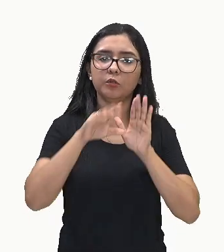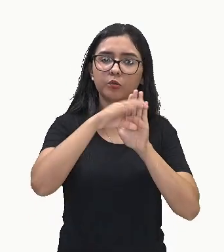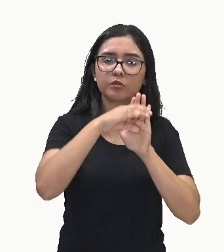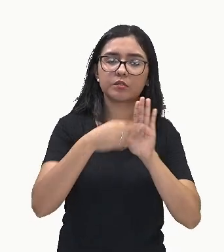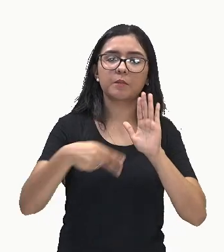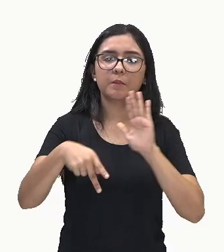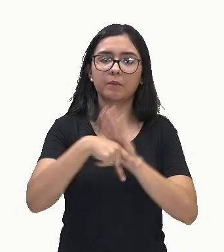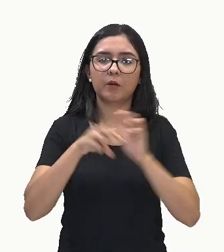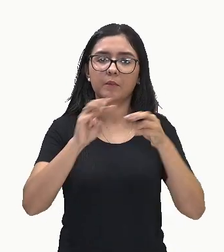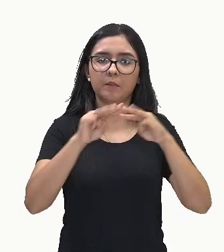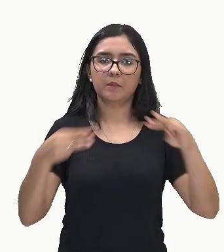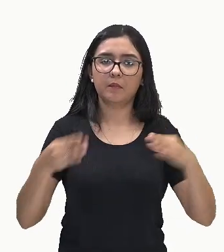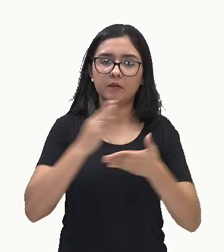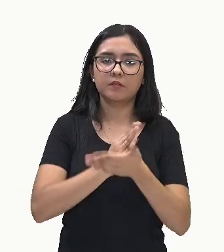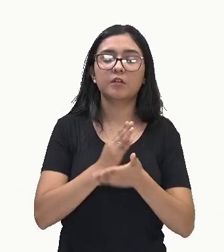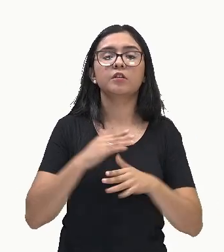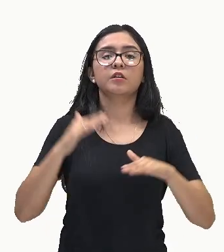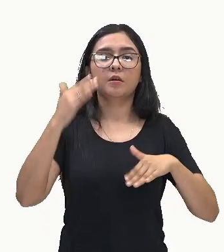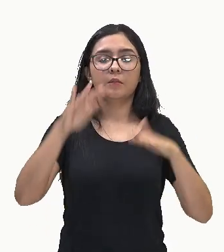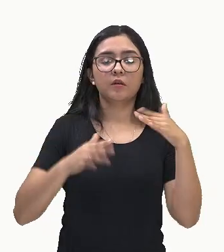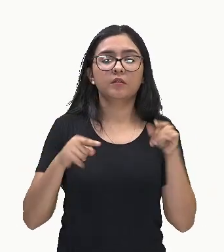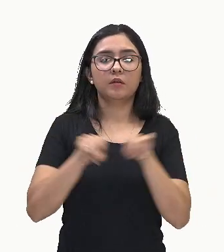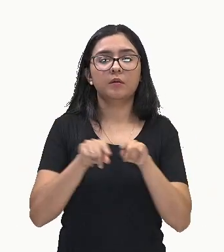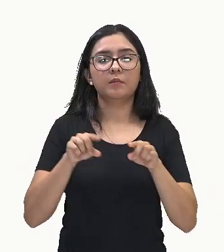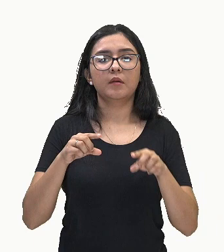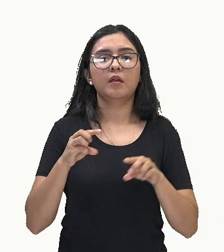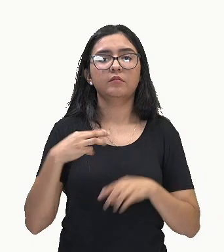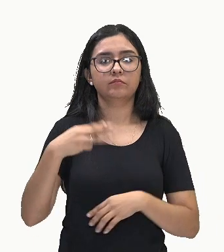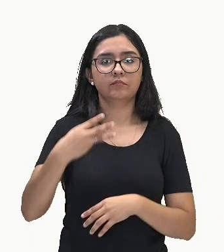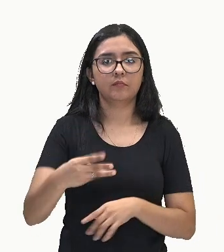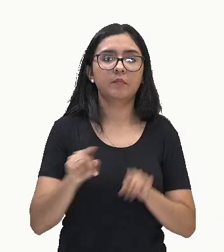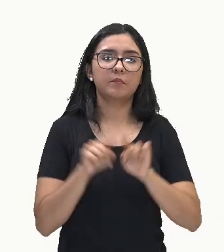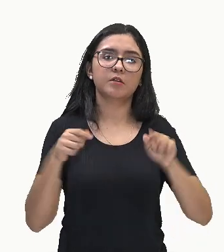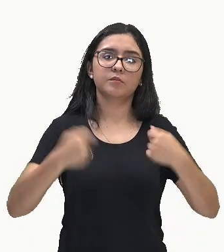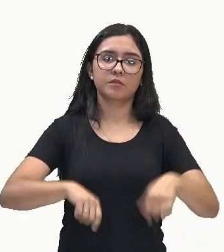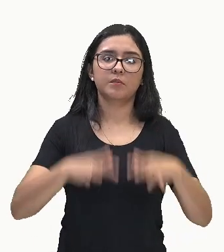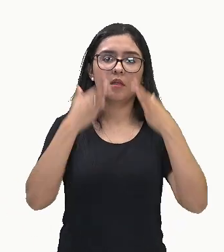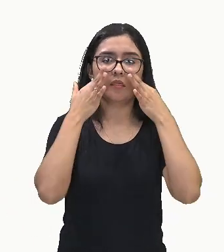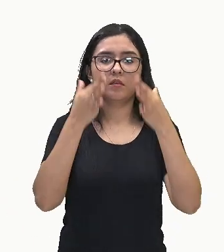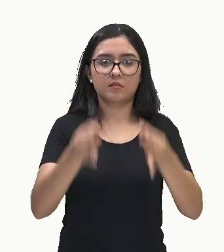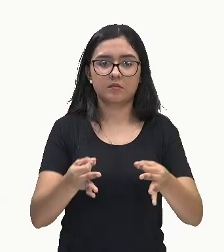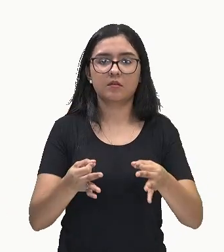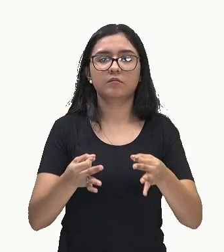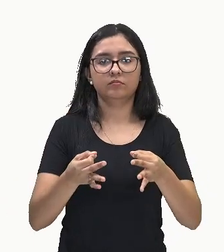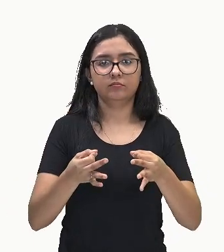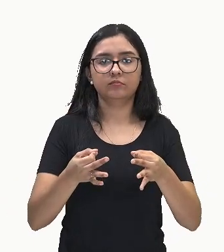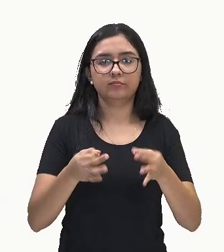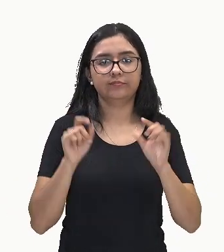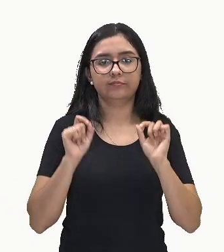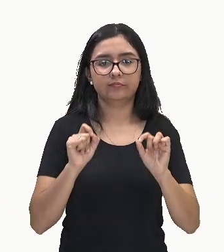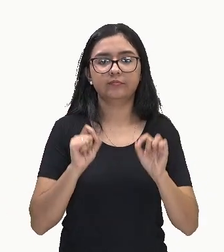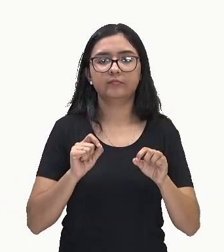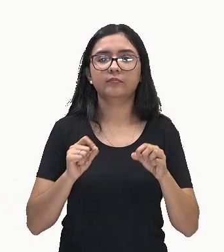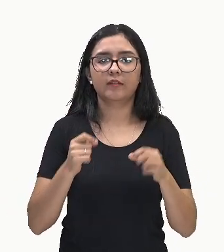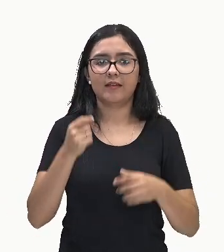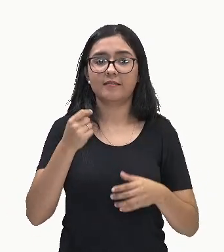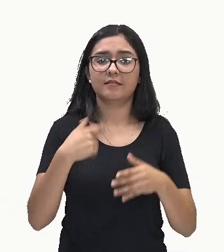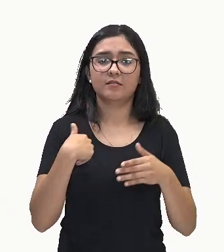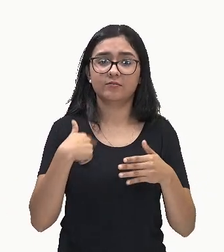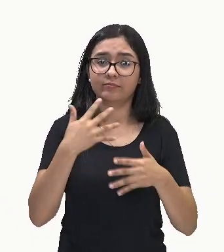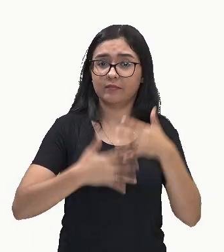média moda ou mediana porém né devemos ficar atentos para essas chamadas né de distratores